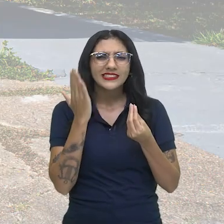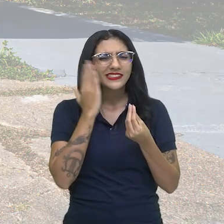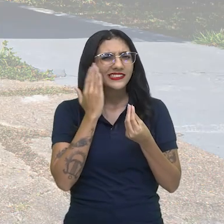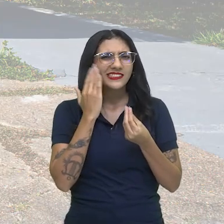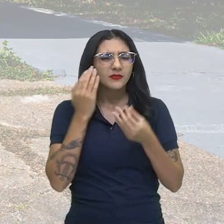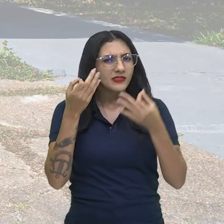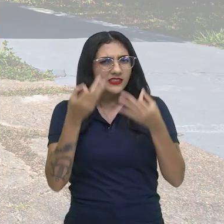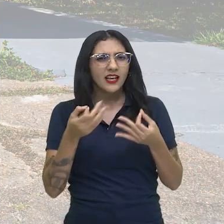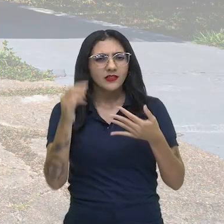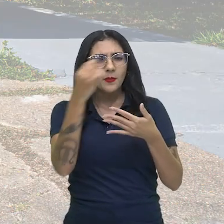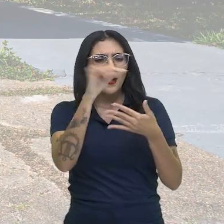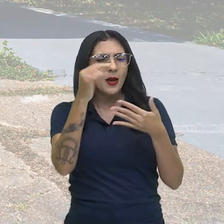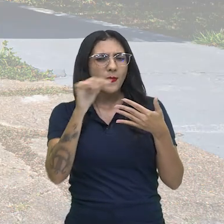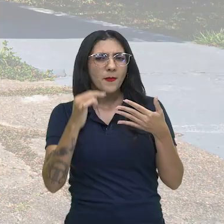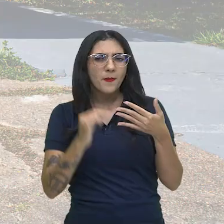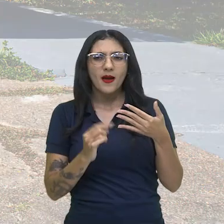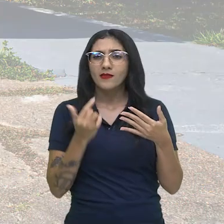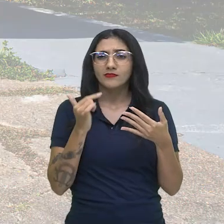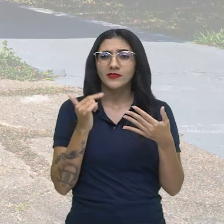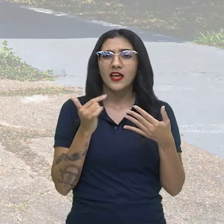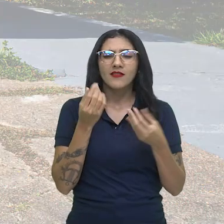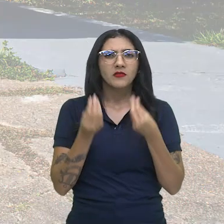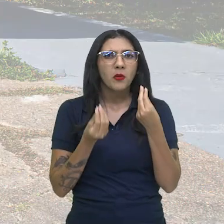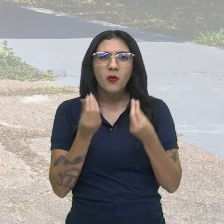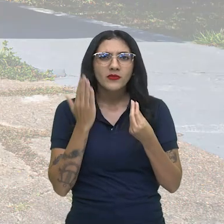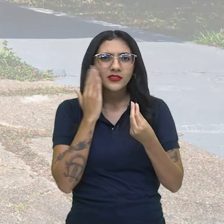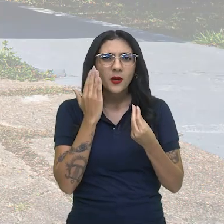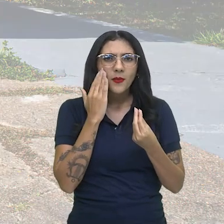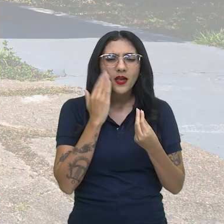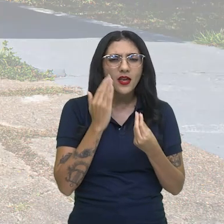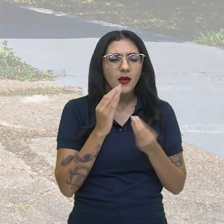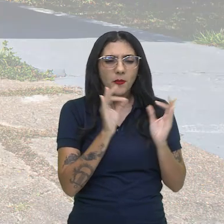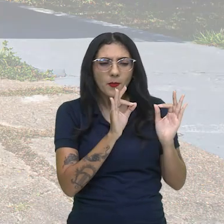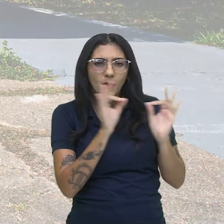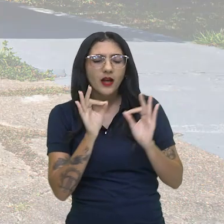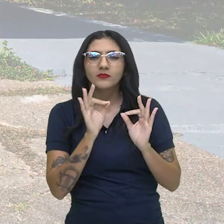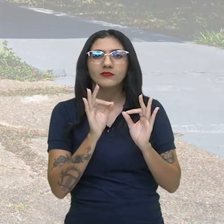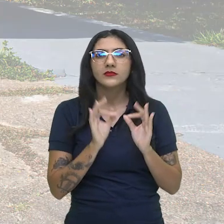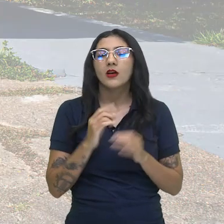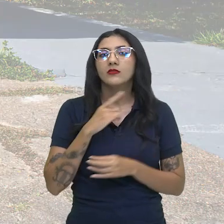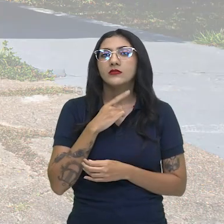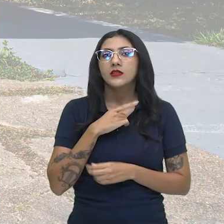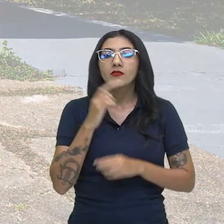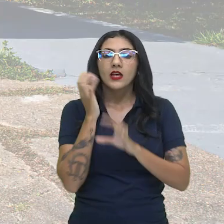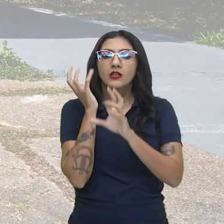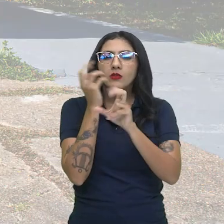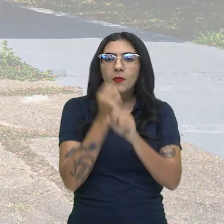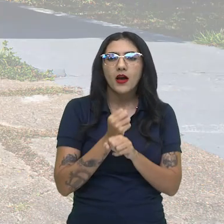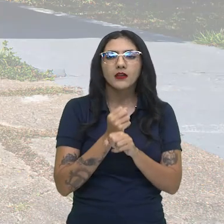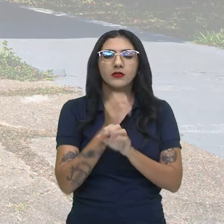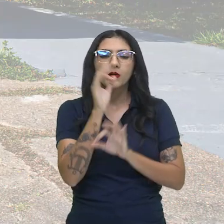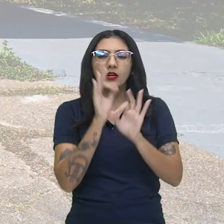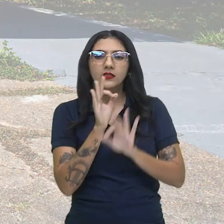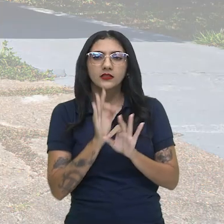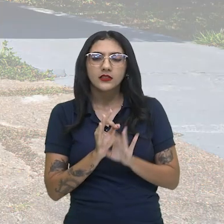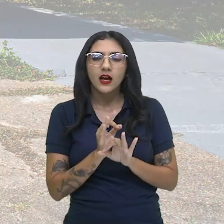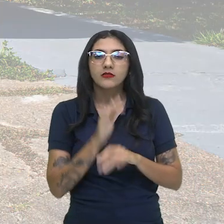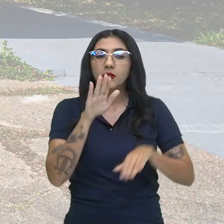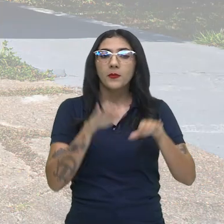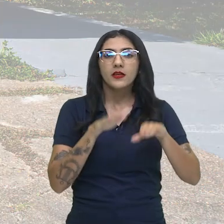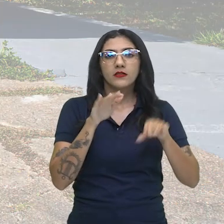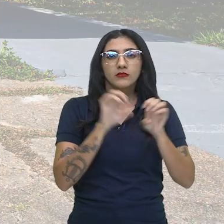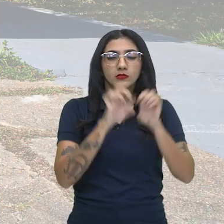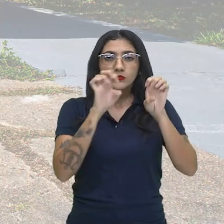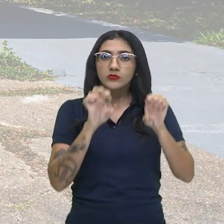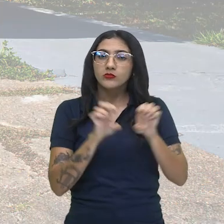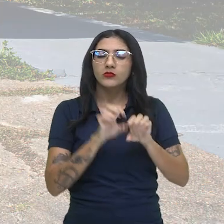de decomposição? Ninguém viveu 100 anos. Gente, tudo isso é calculado, né? De acordo com a decomposição, de acordo com o material,